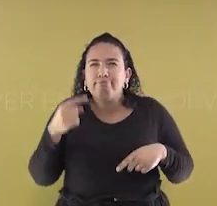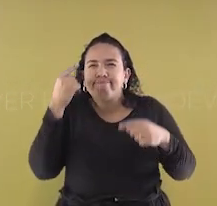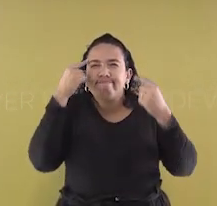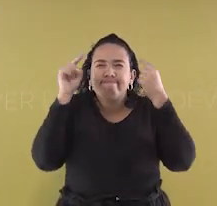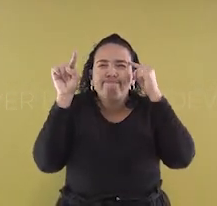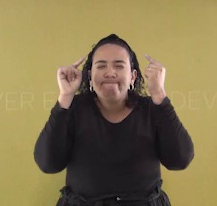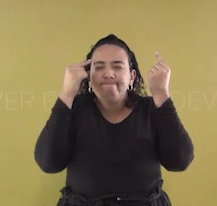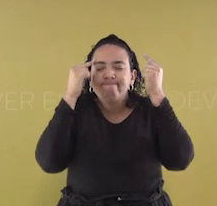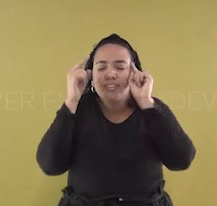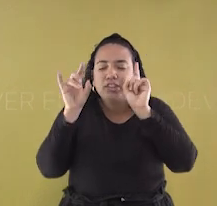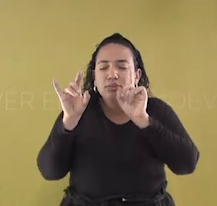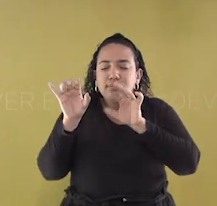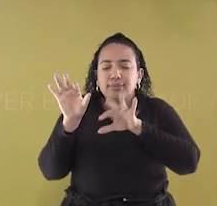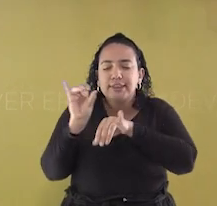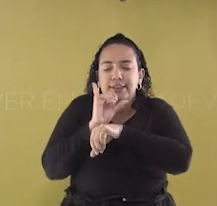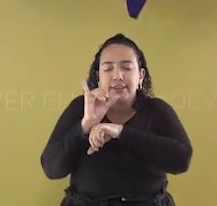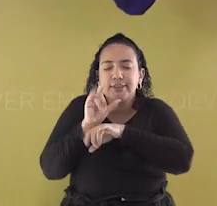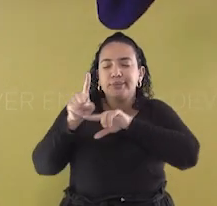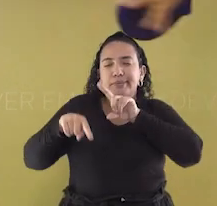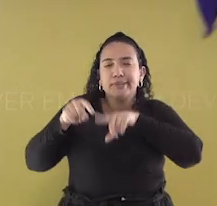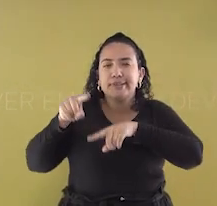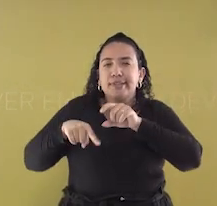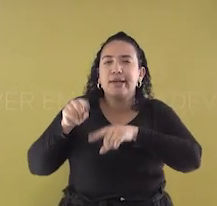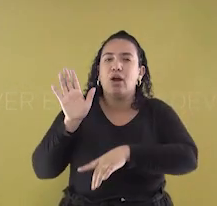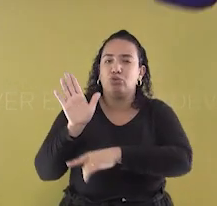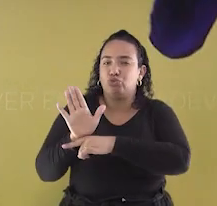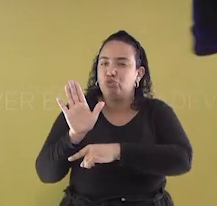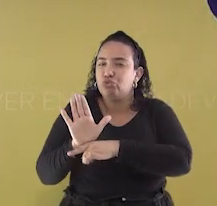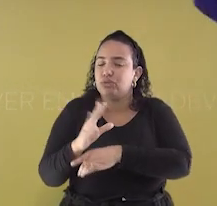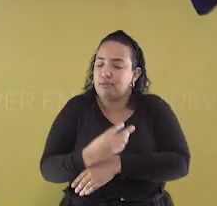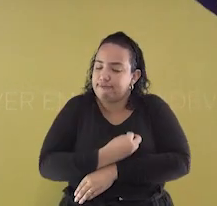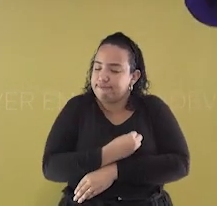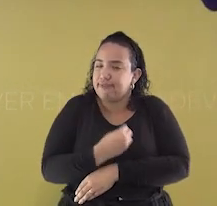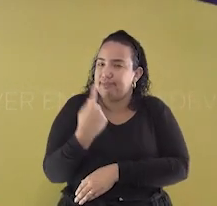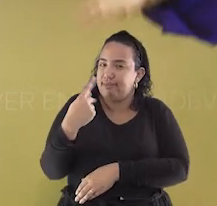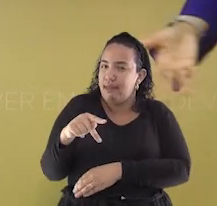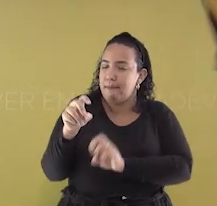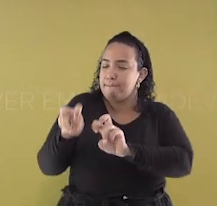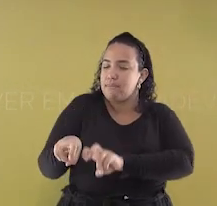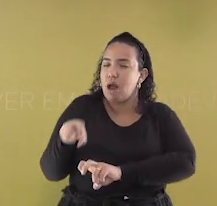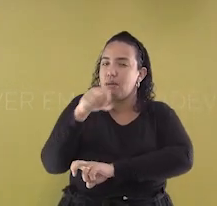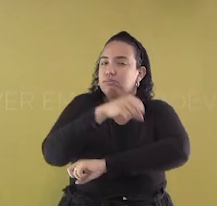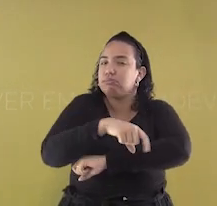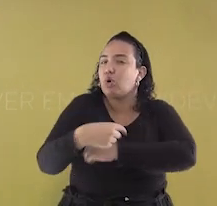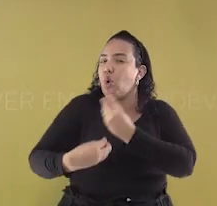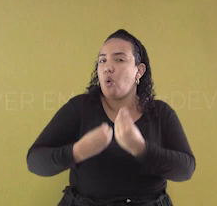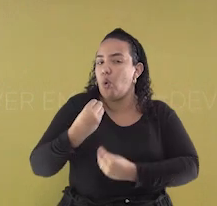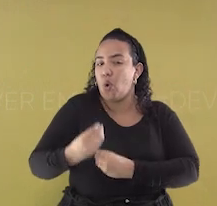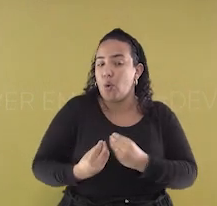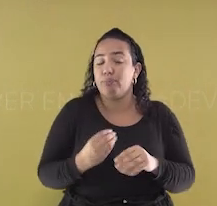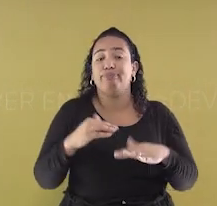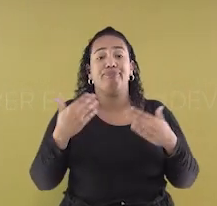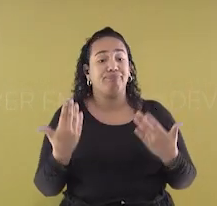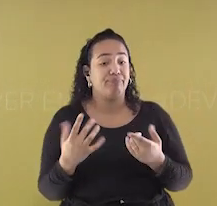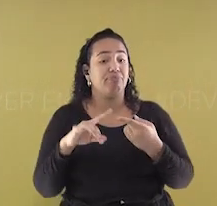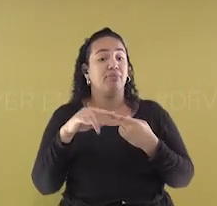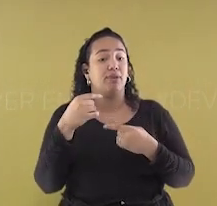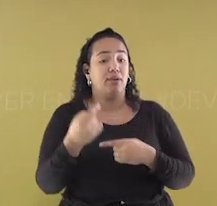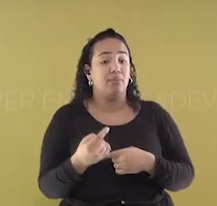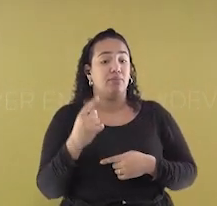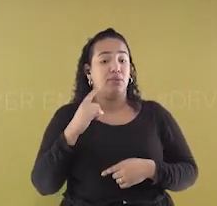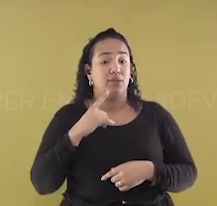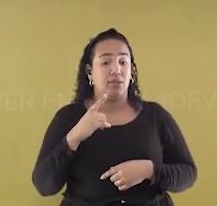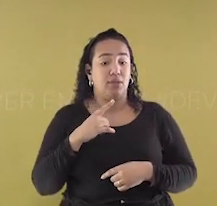inventar coisas, ferramentas que ajudavam eles a facilitar sua vida no plantio. E aí depois eles